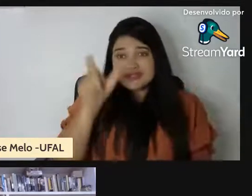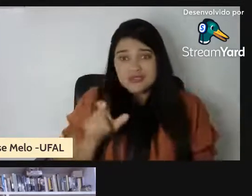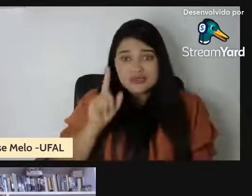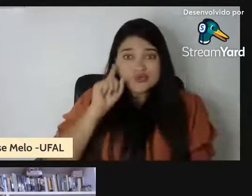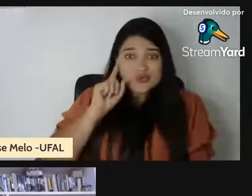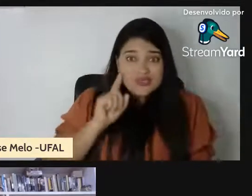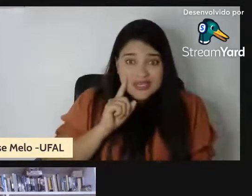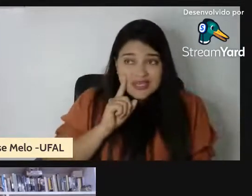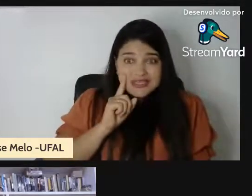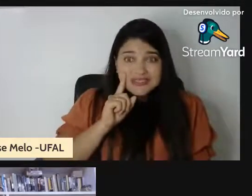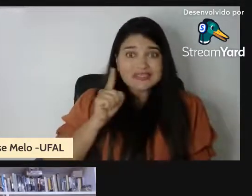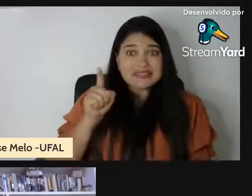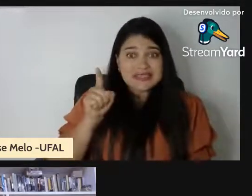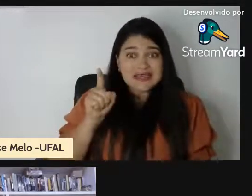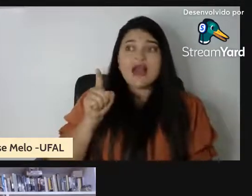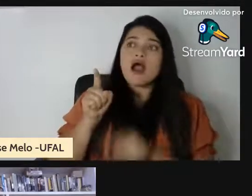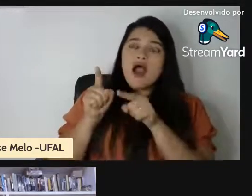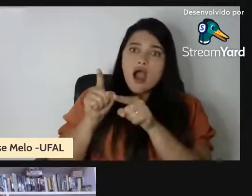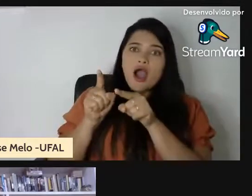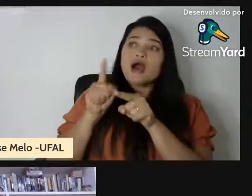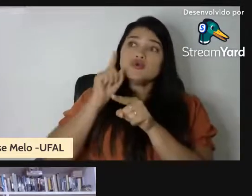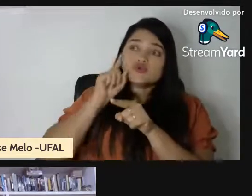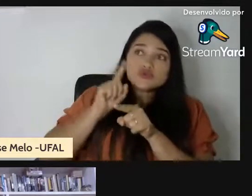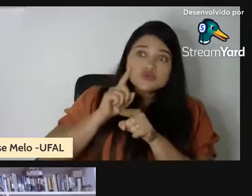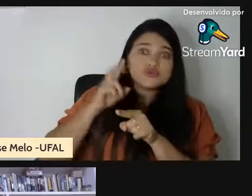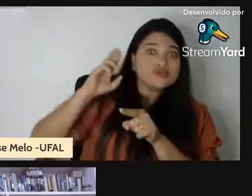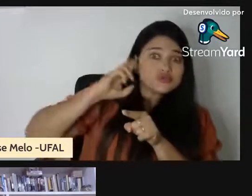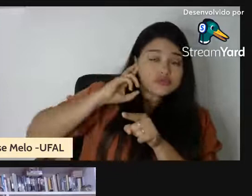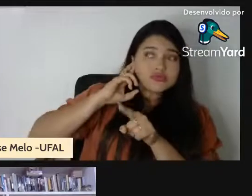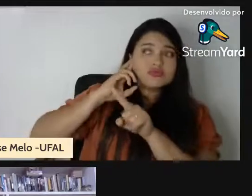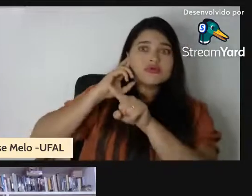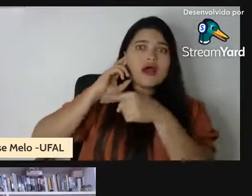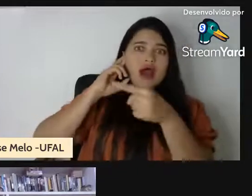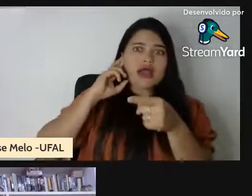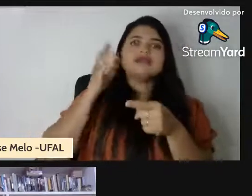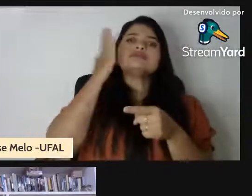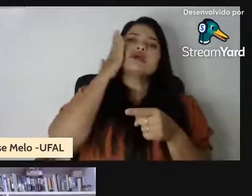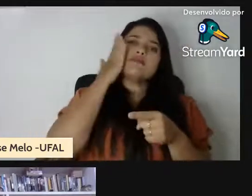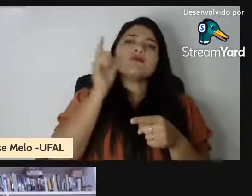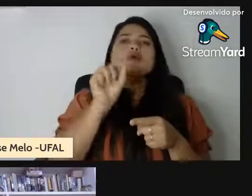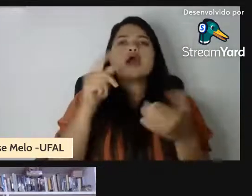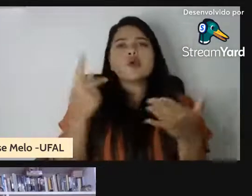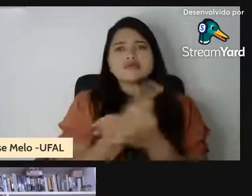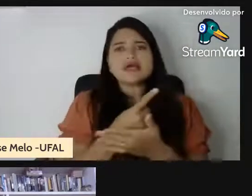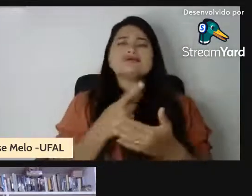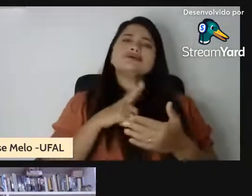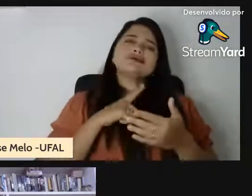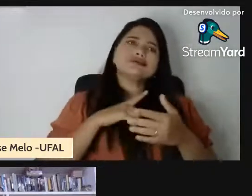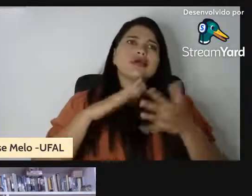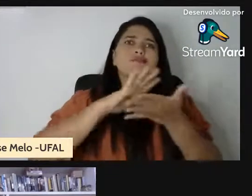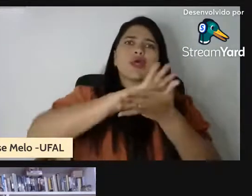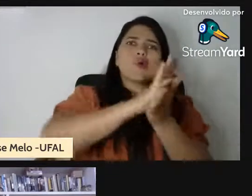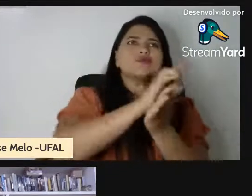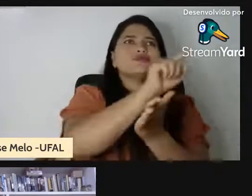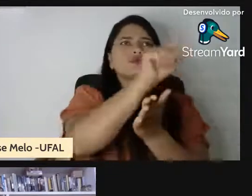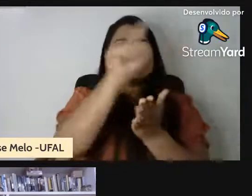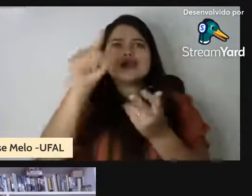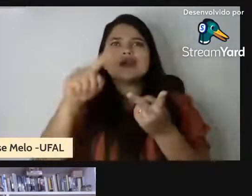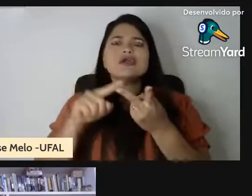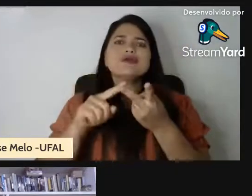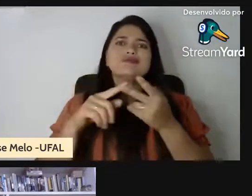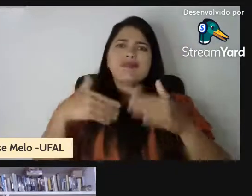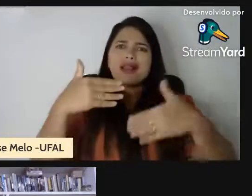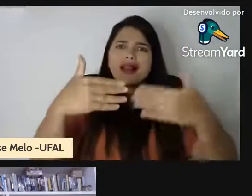que desencadeia uma série de exclusão social, de preconceitos. Então, como o tradutor e intérprete, ele